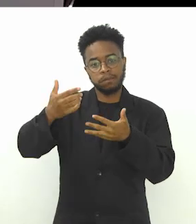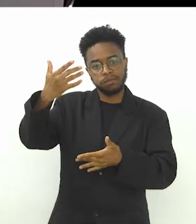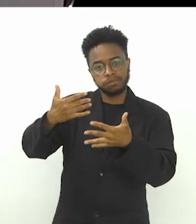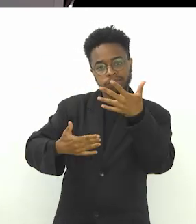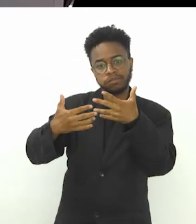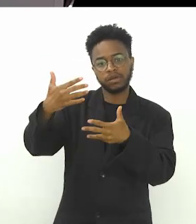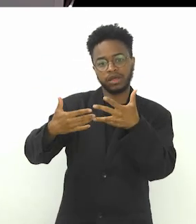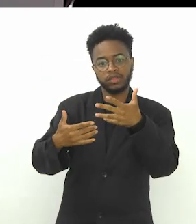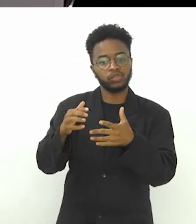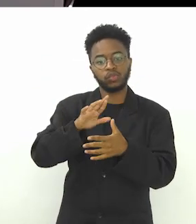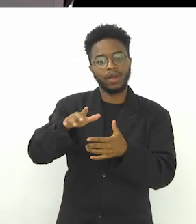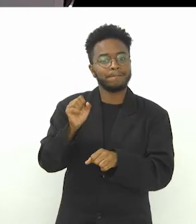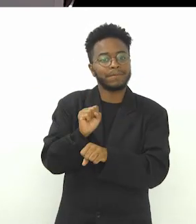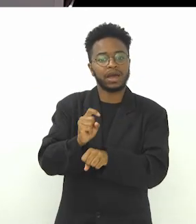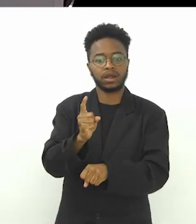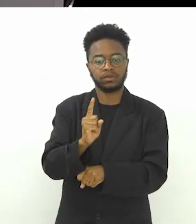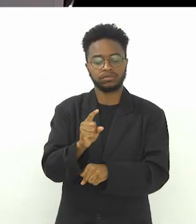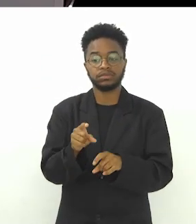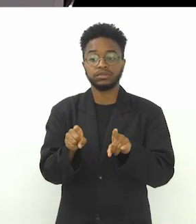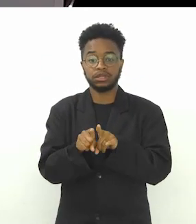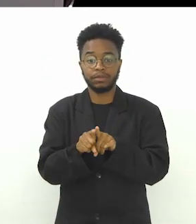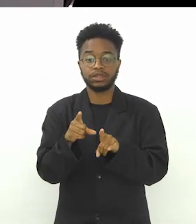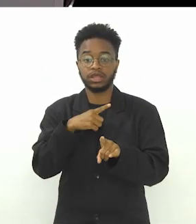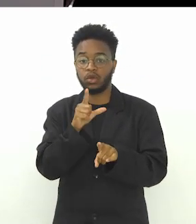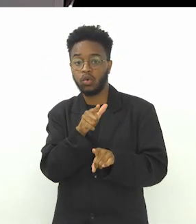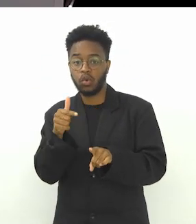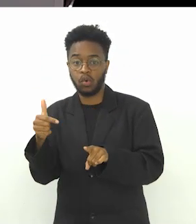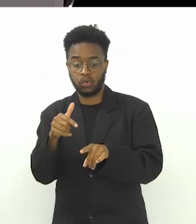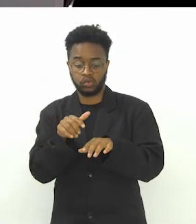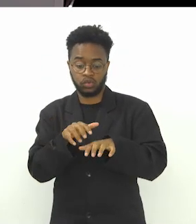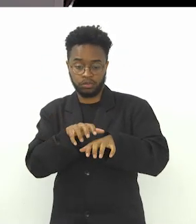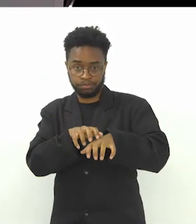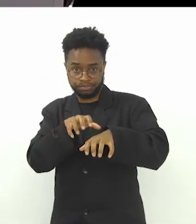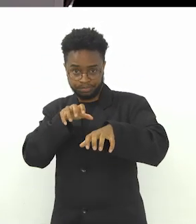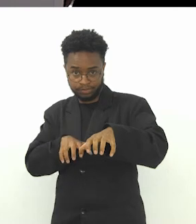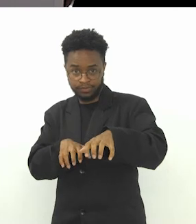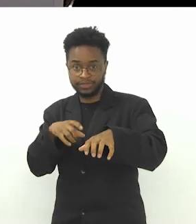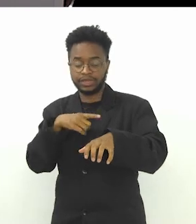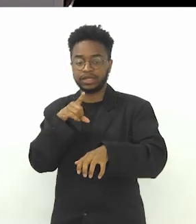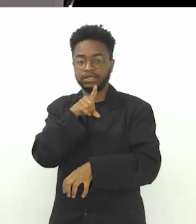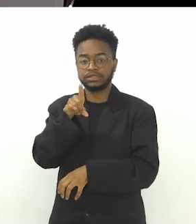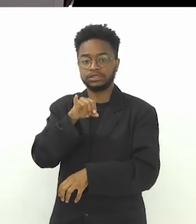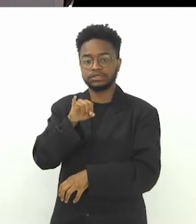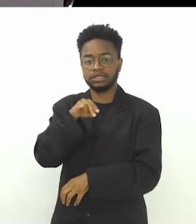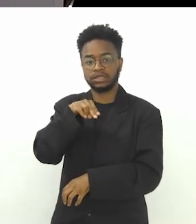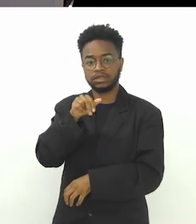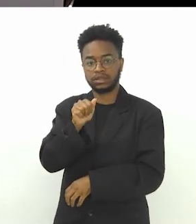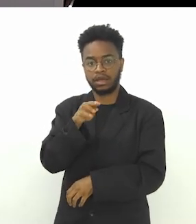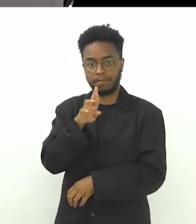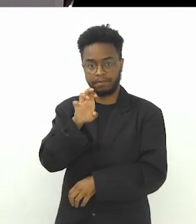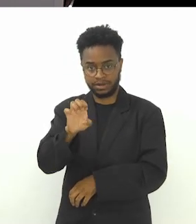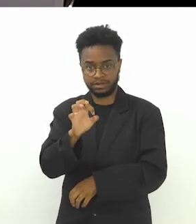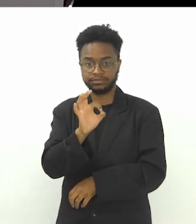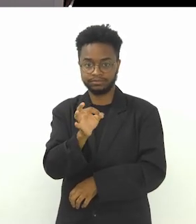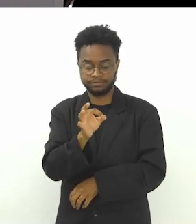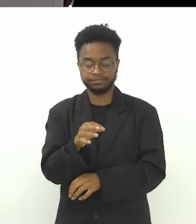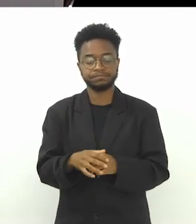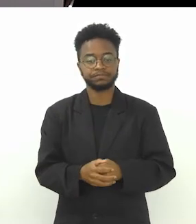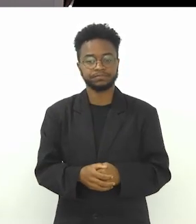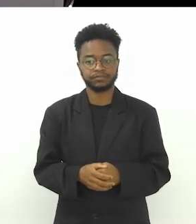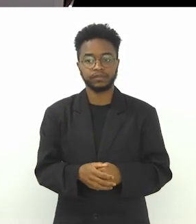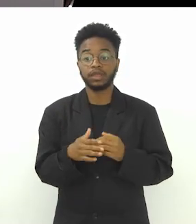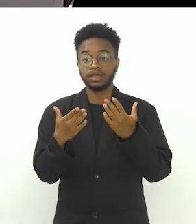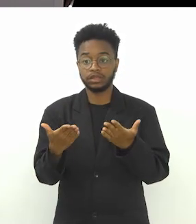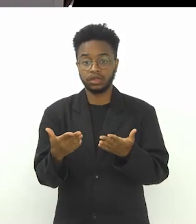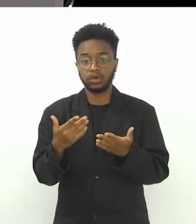Essa alegoria, né? Junto com a outra a que vem logo atrás, tem um zinabre, né? Uma coisa, né? Sim. É belíssimo. E ele